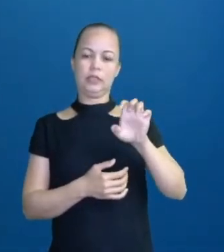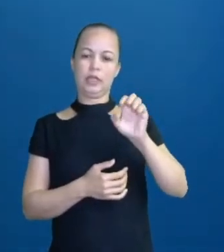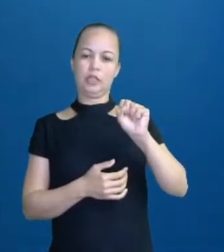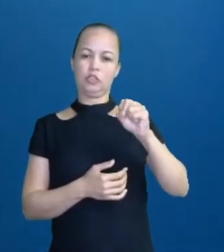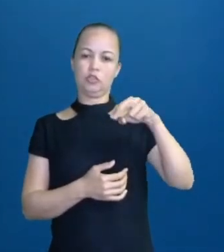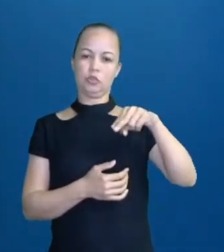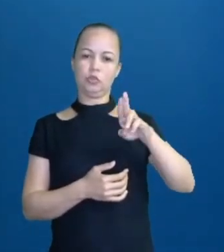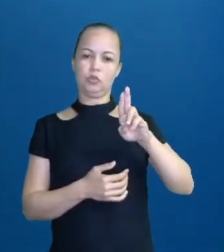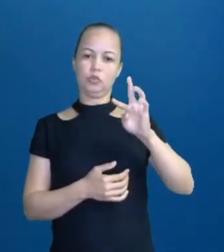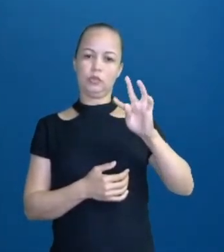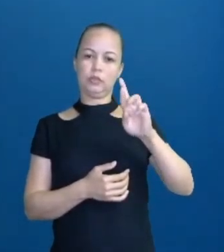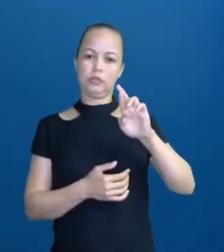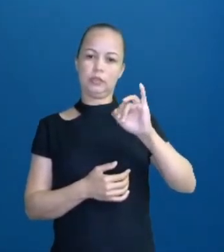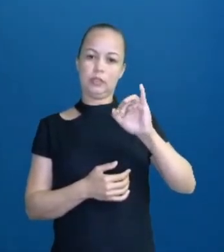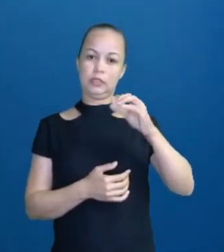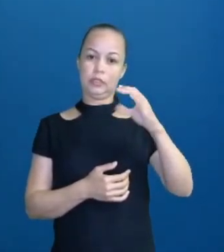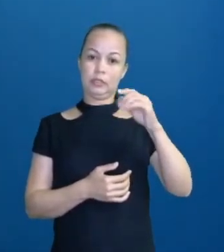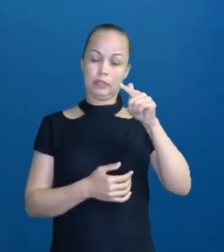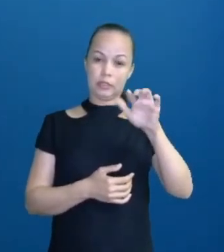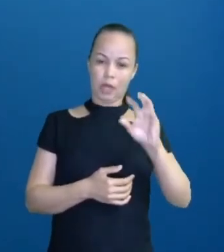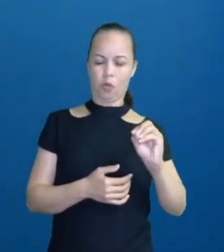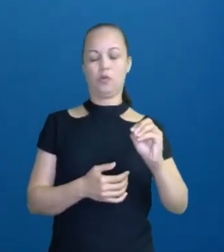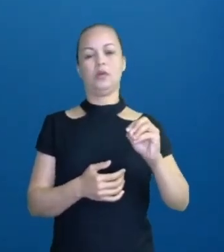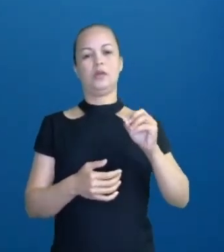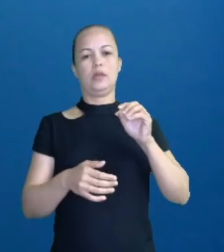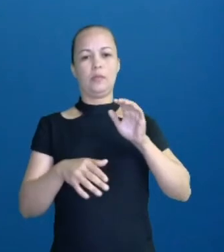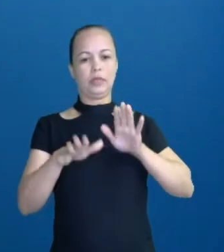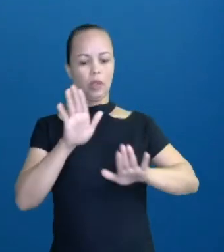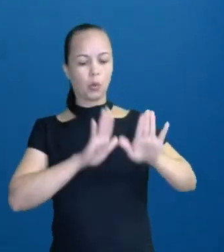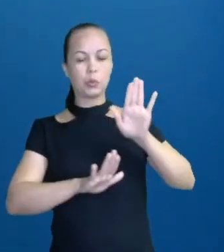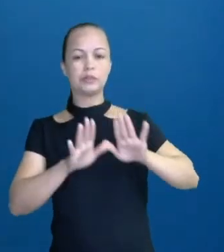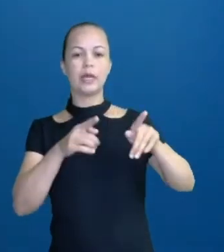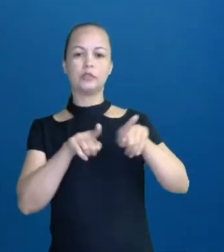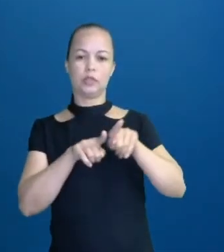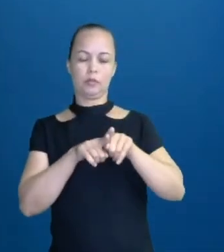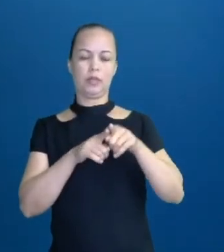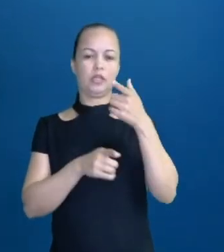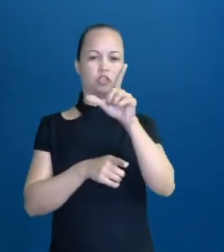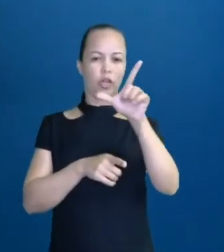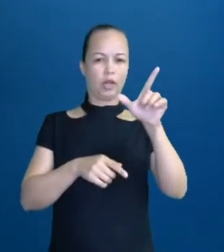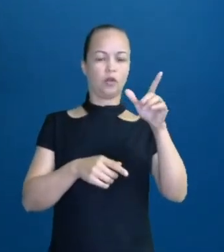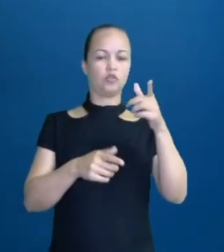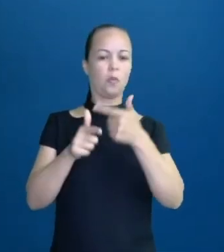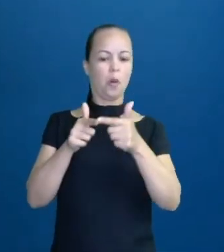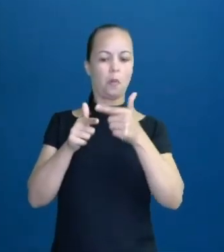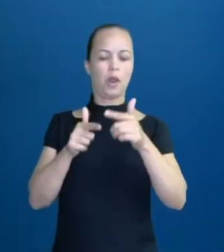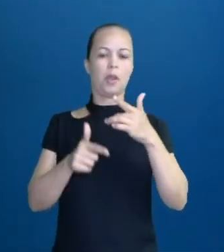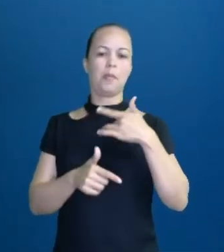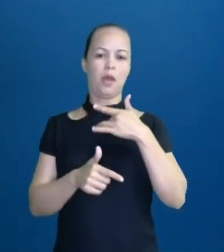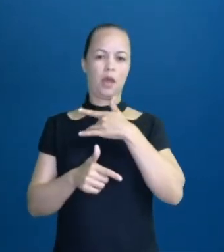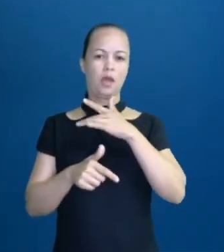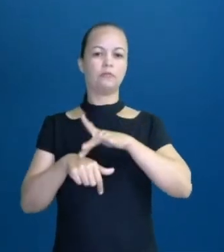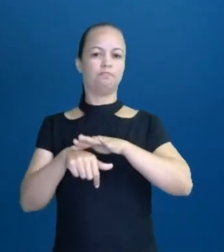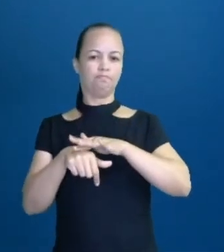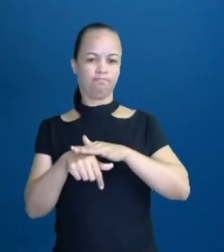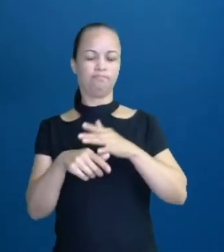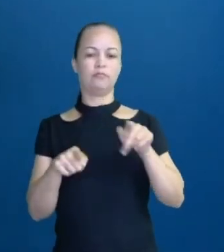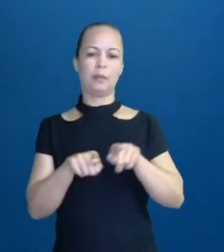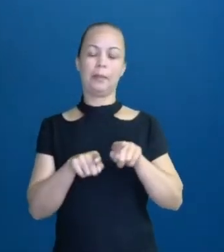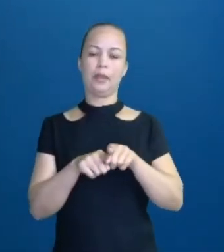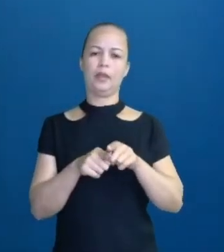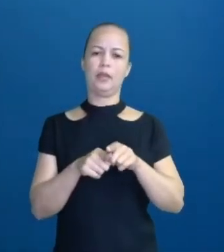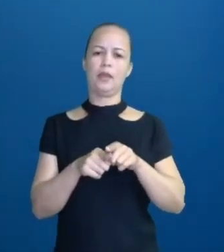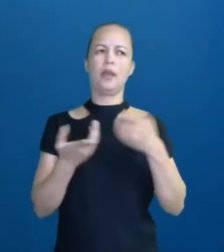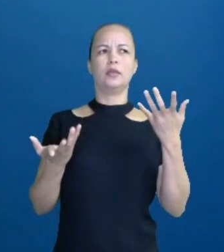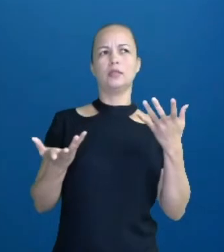você precisa também ter cuidado porque isso aí também gera outros problemas de saúde, tá certo? Portanto, acabamos de aprender